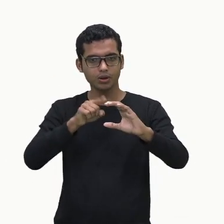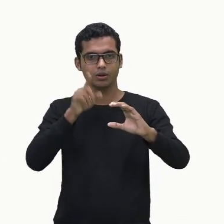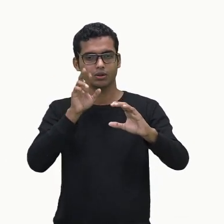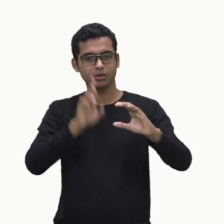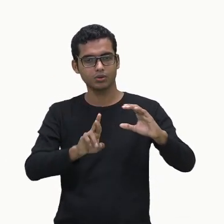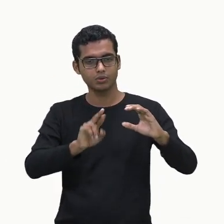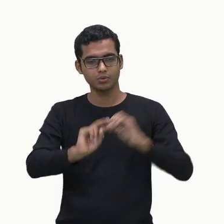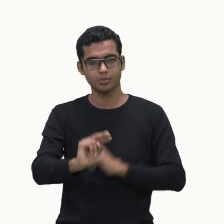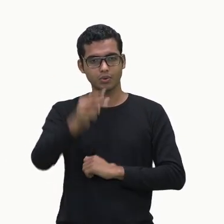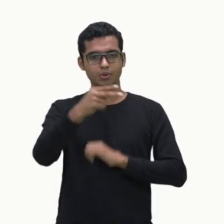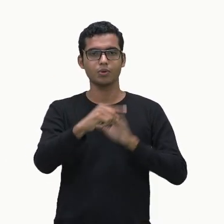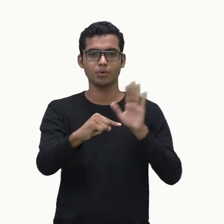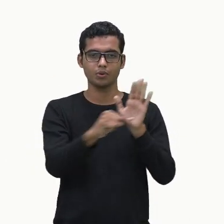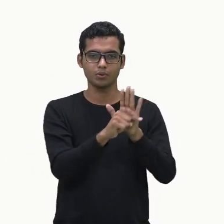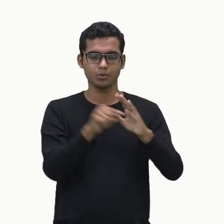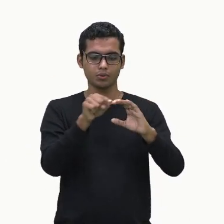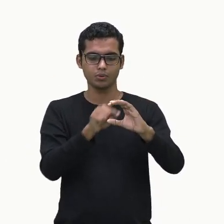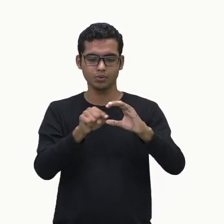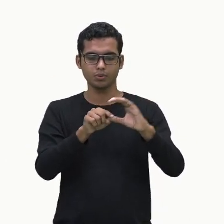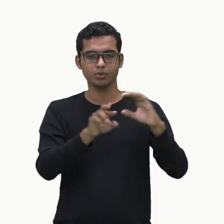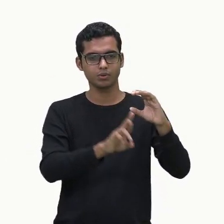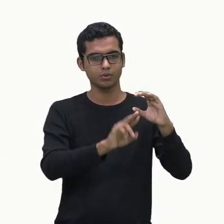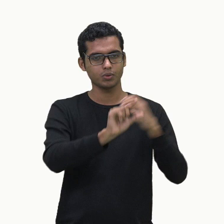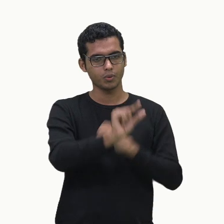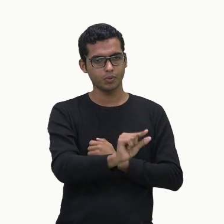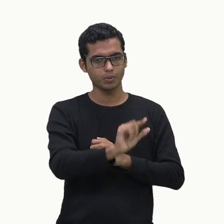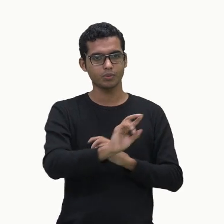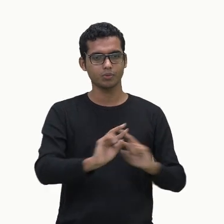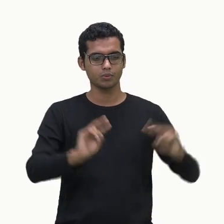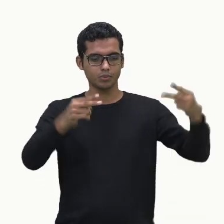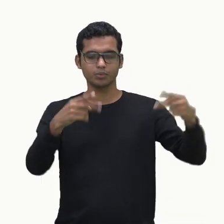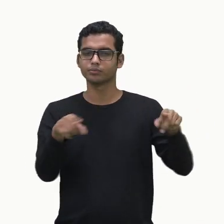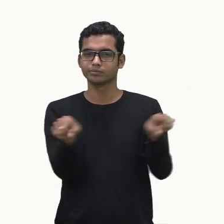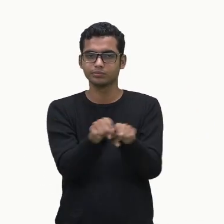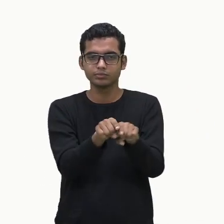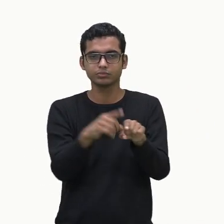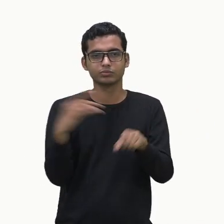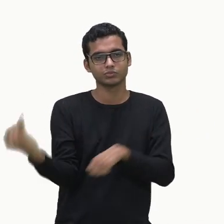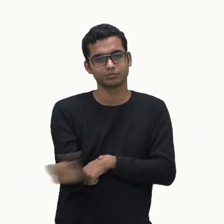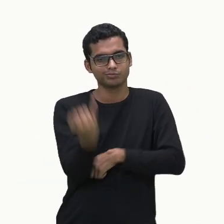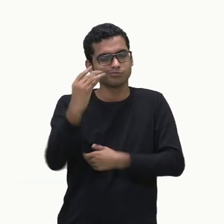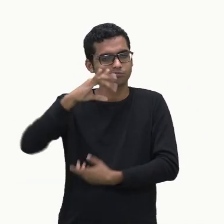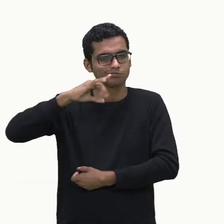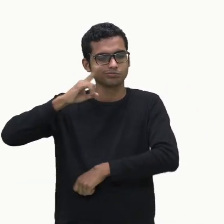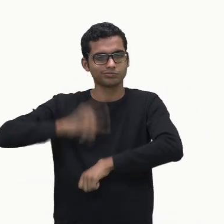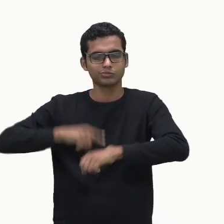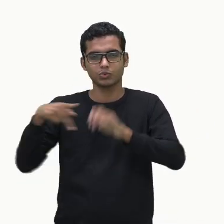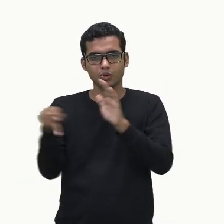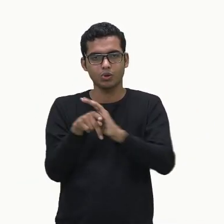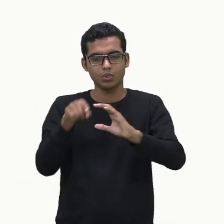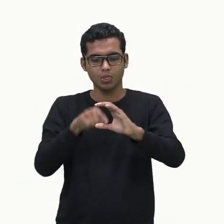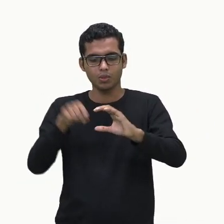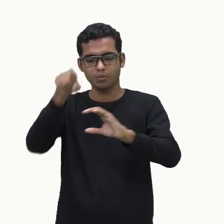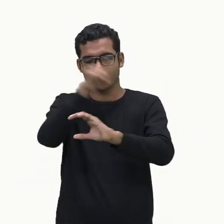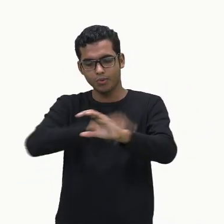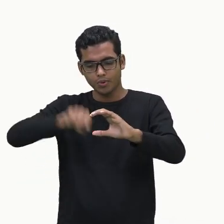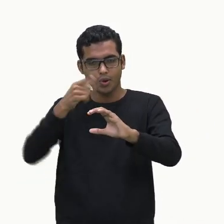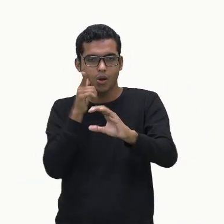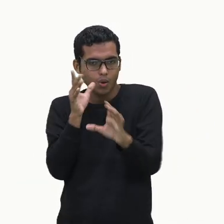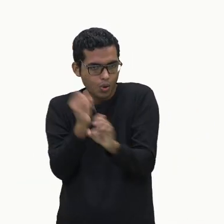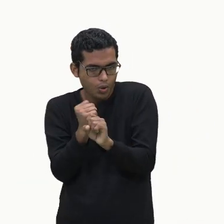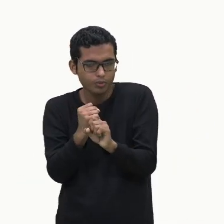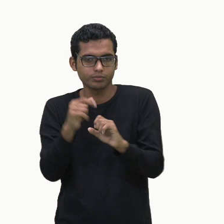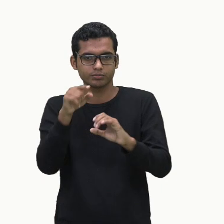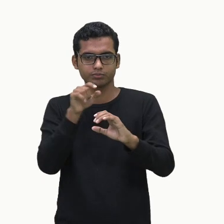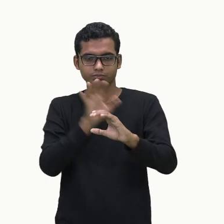da circunferência menor, que são os elementos mais importantes aí da circunferência, né? Para a gente calcular